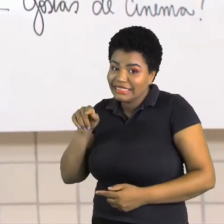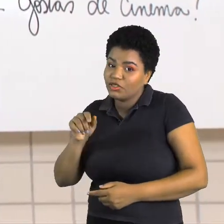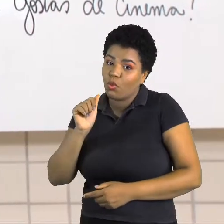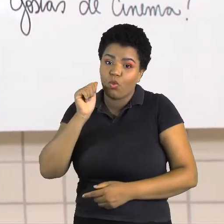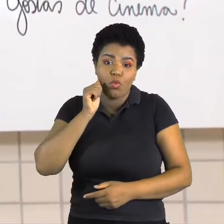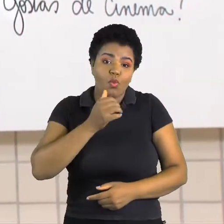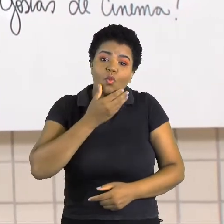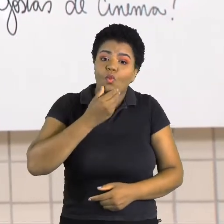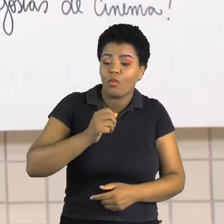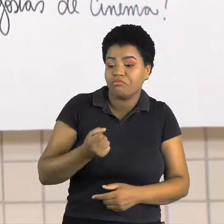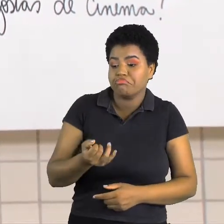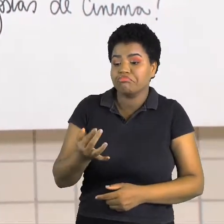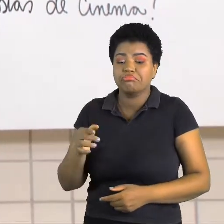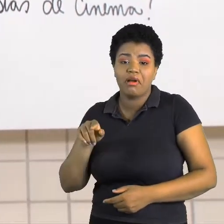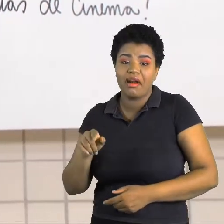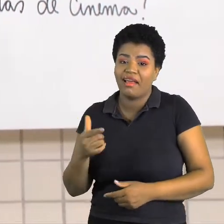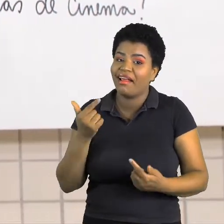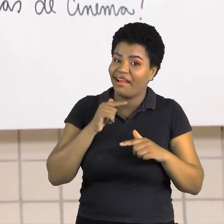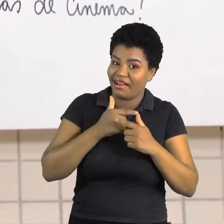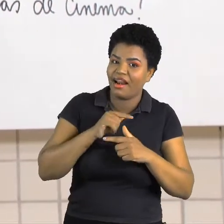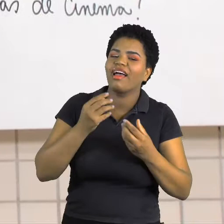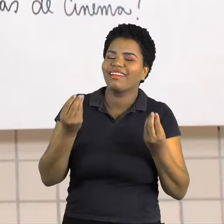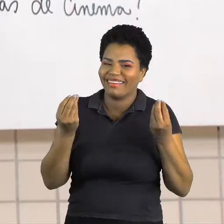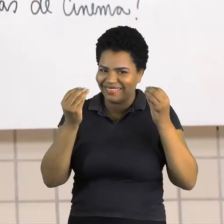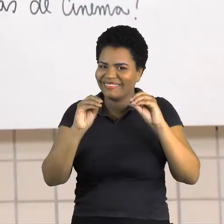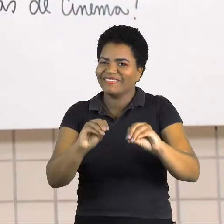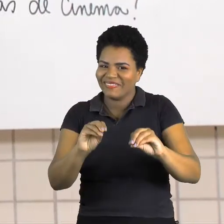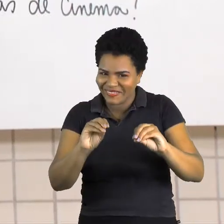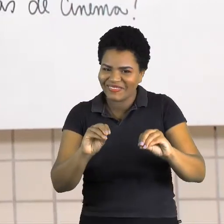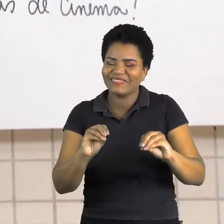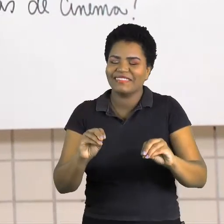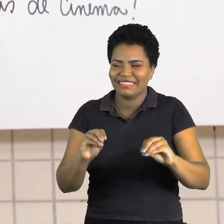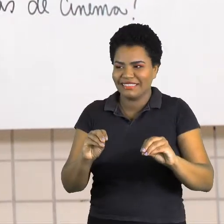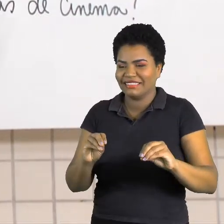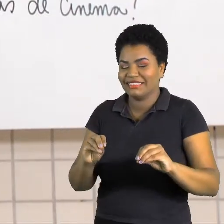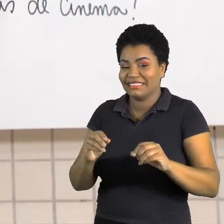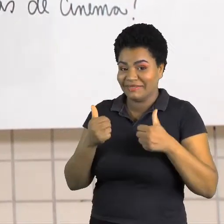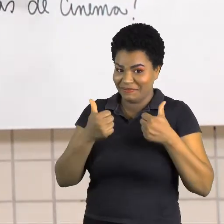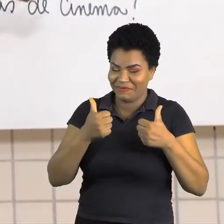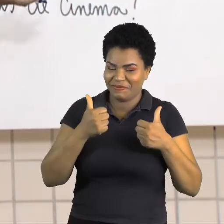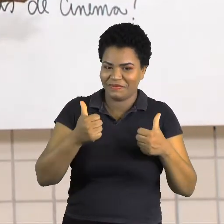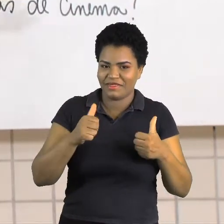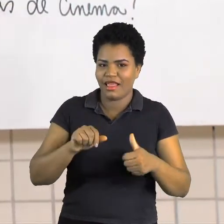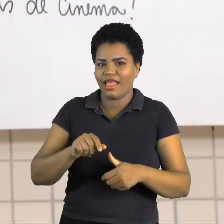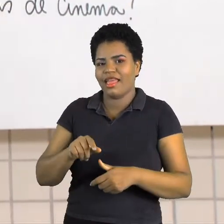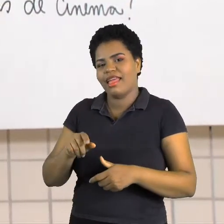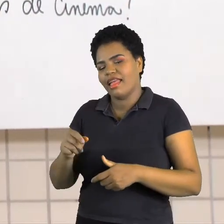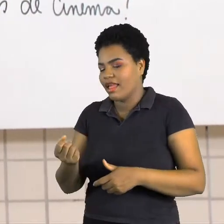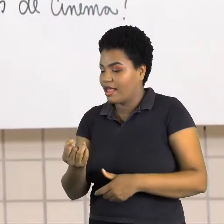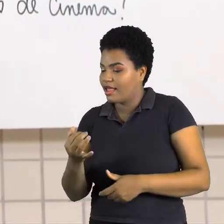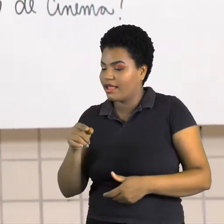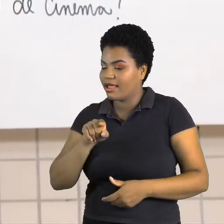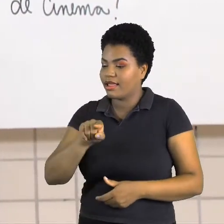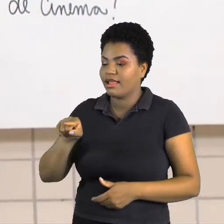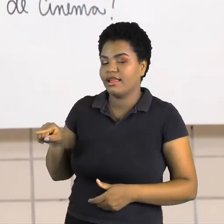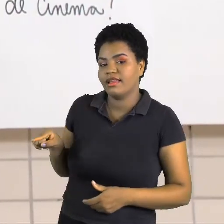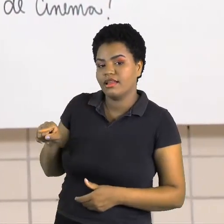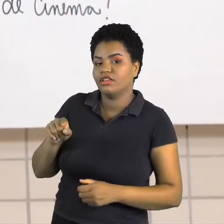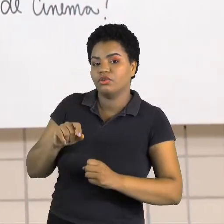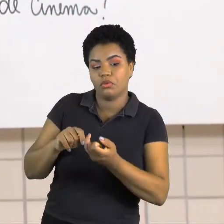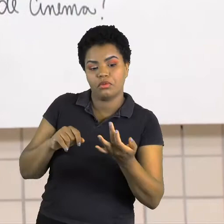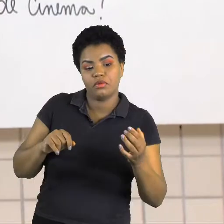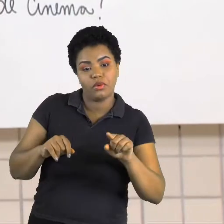Vamos completar aqui? Ele, eles ou elas. Eu não sei quem que é, então vou falar que